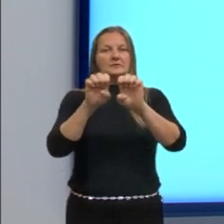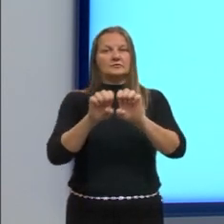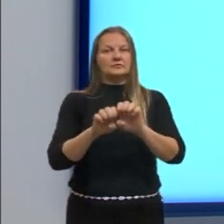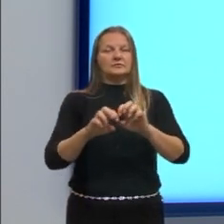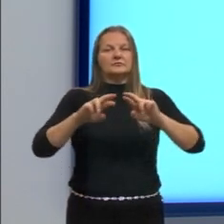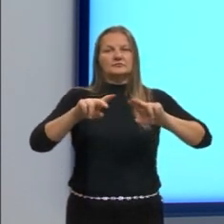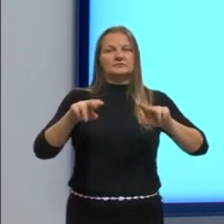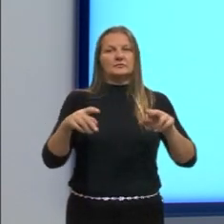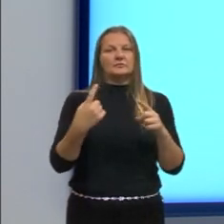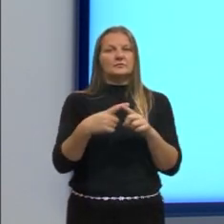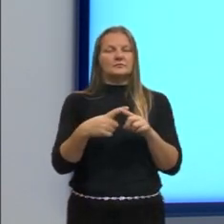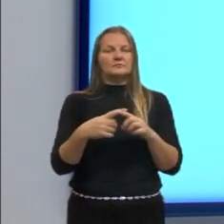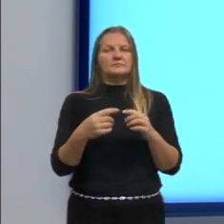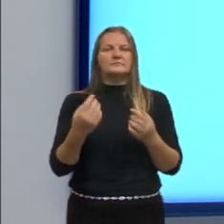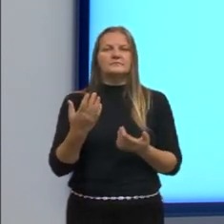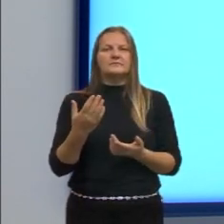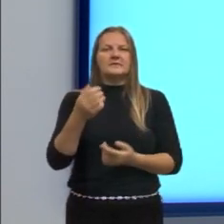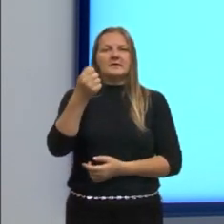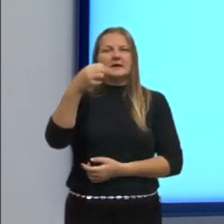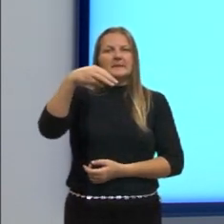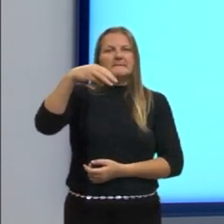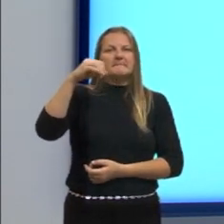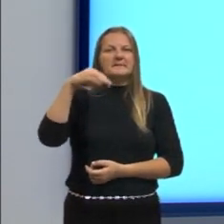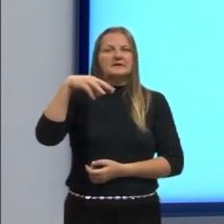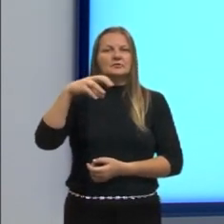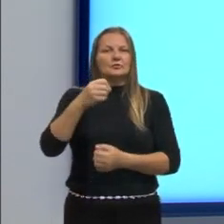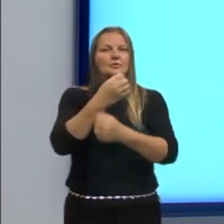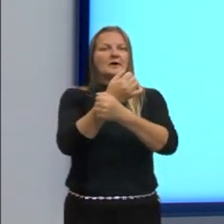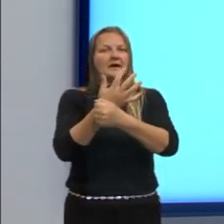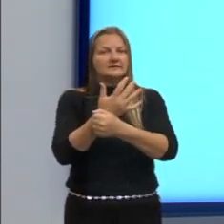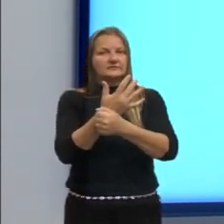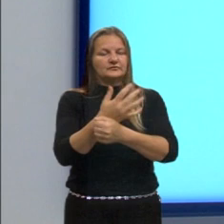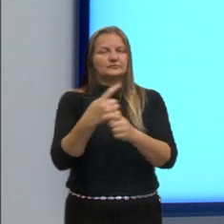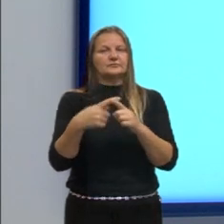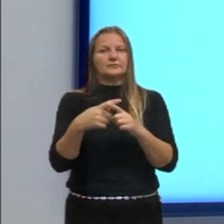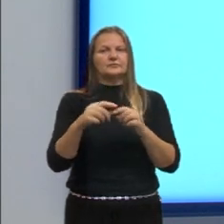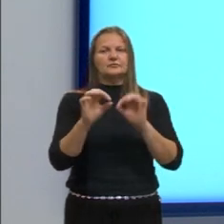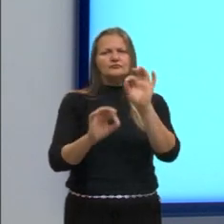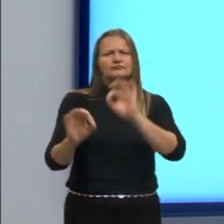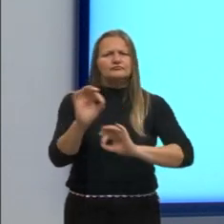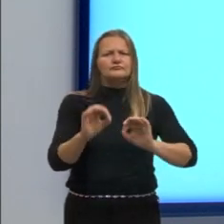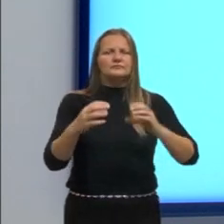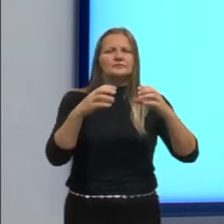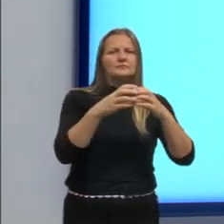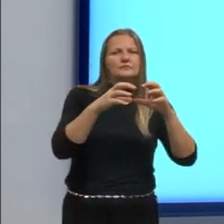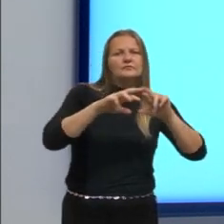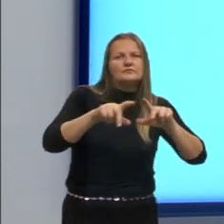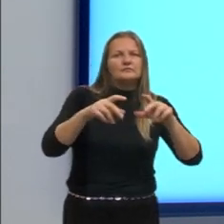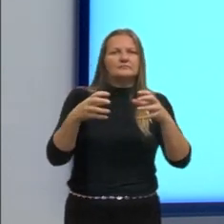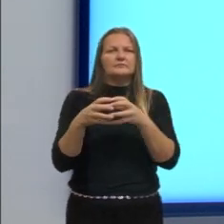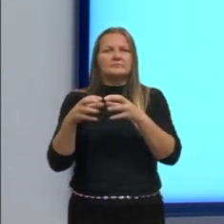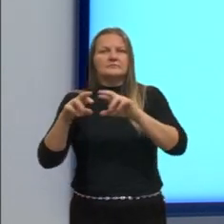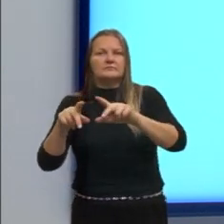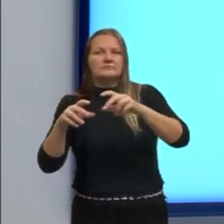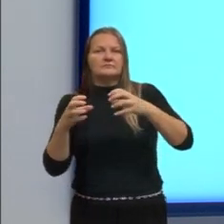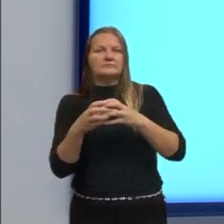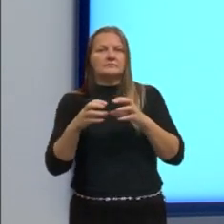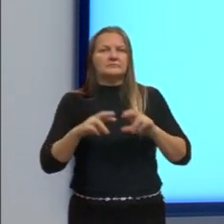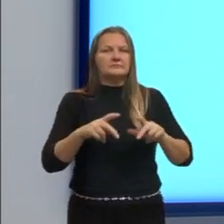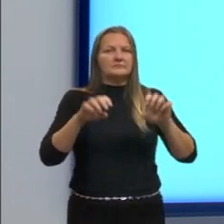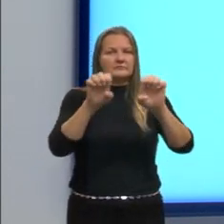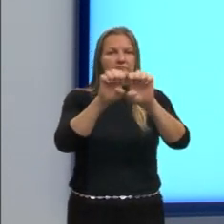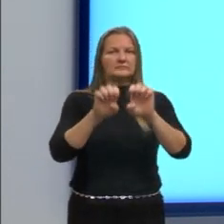diferenciar entre si através dos aminoácidos porque eles podem se ordenar de forma diferente para formar estruturas diferentes